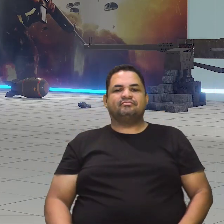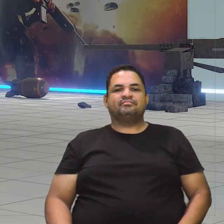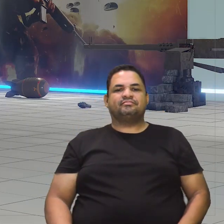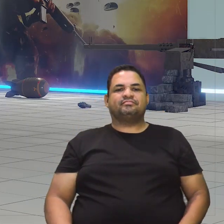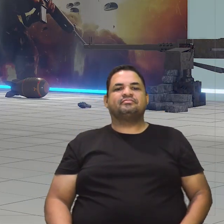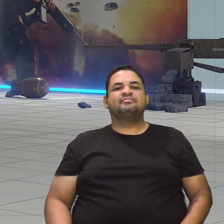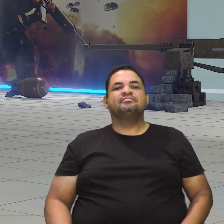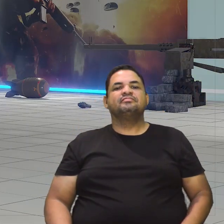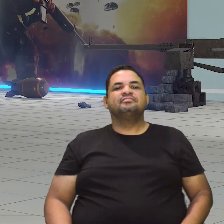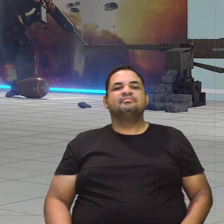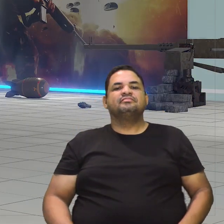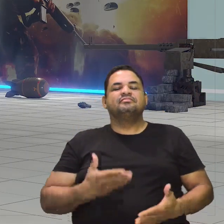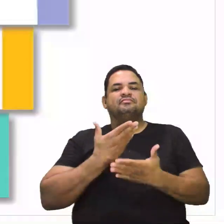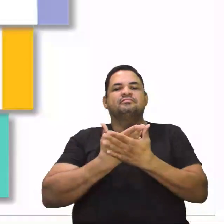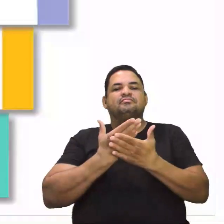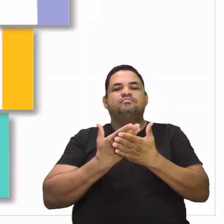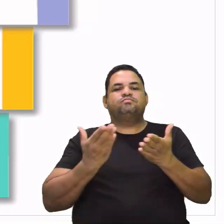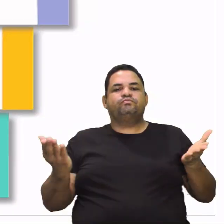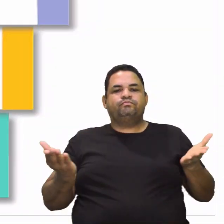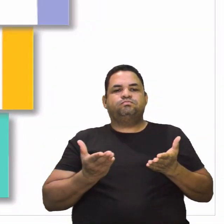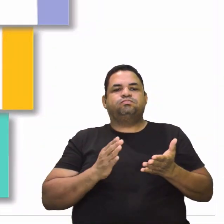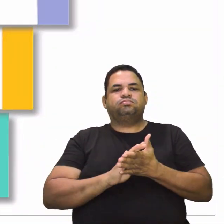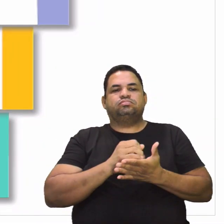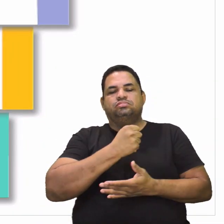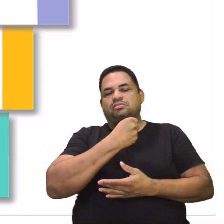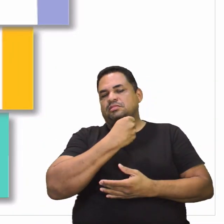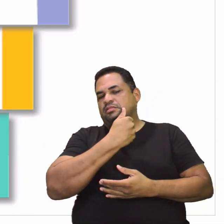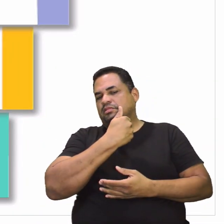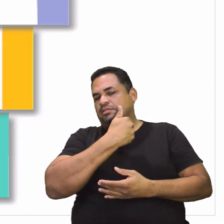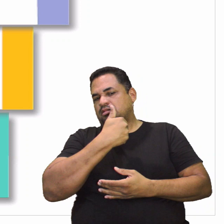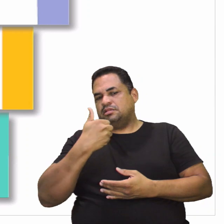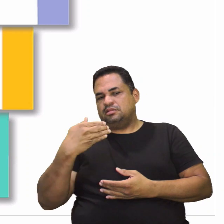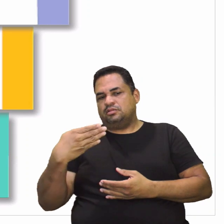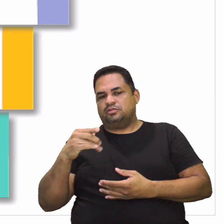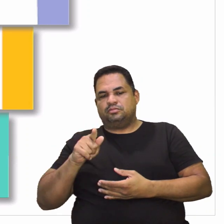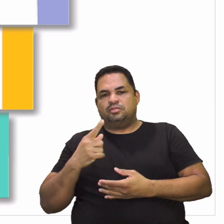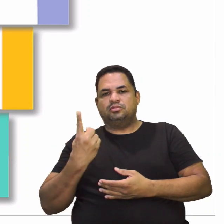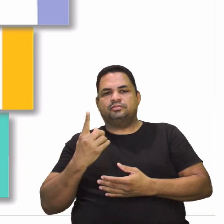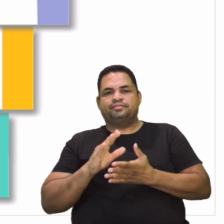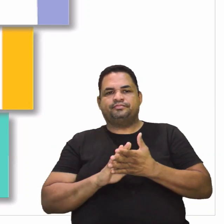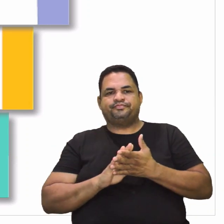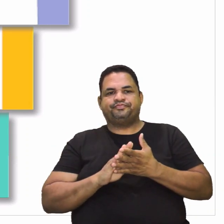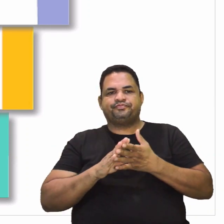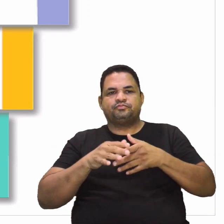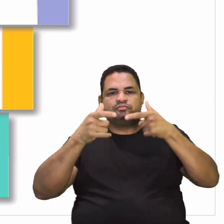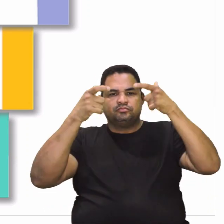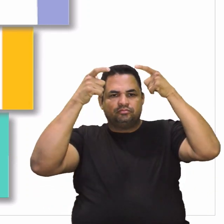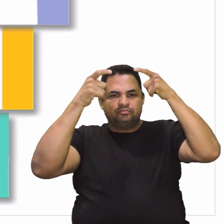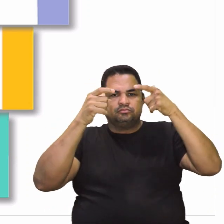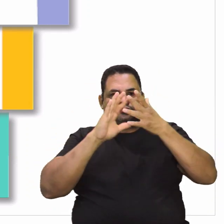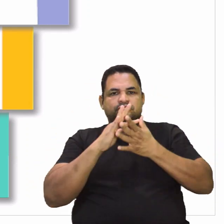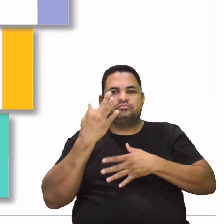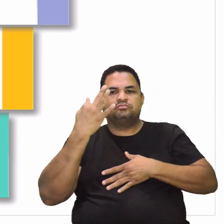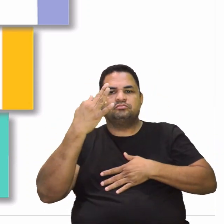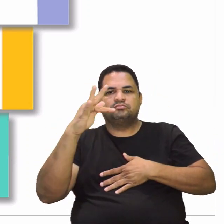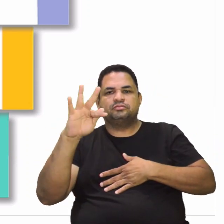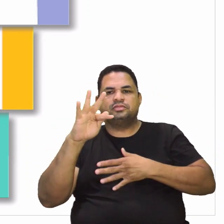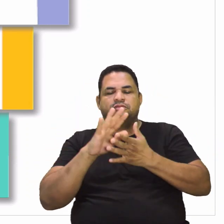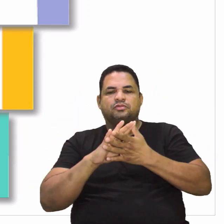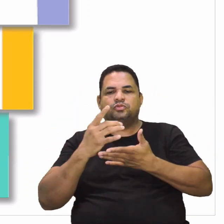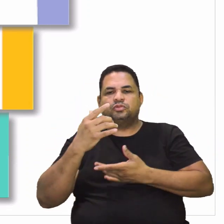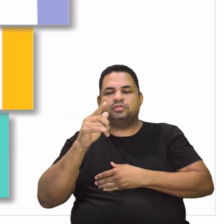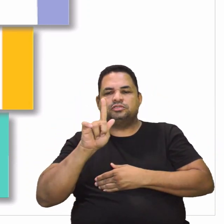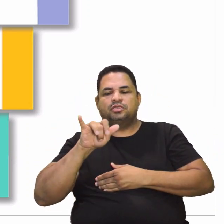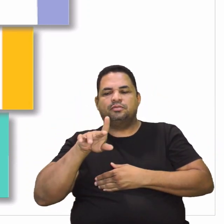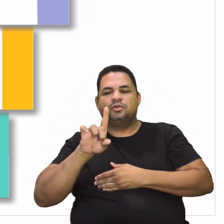a nossa aula de hoje, aula 14.1, Reinos Francos e